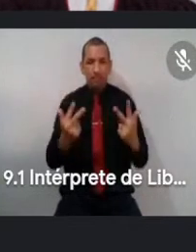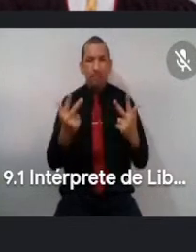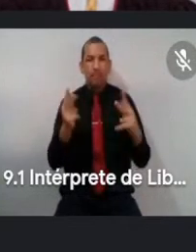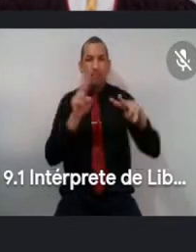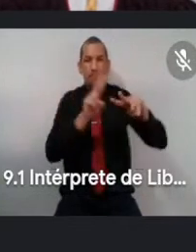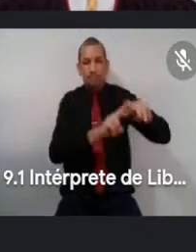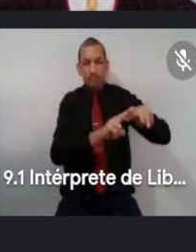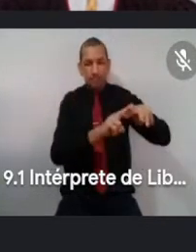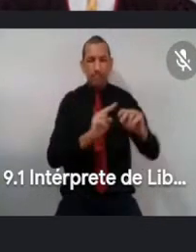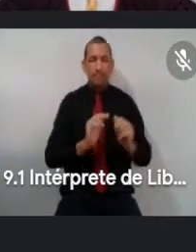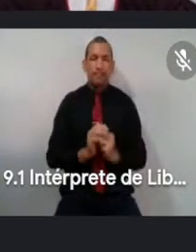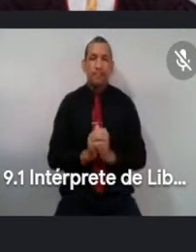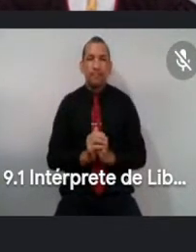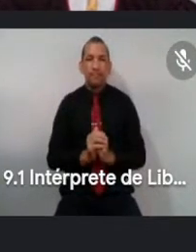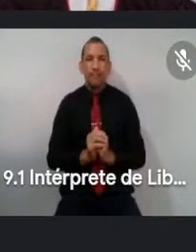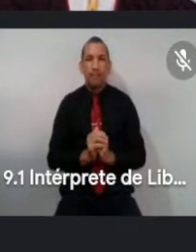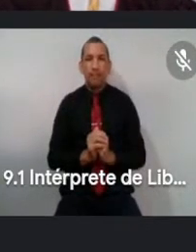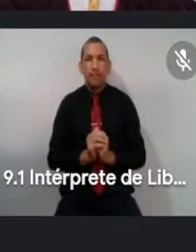é